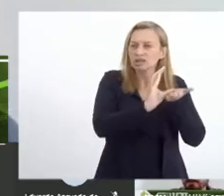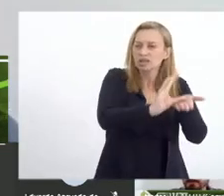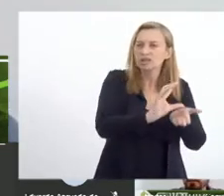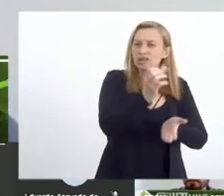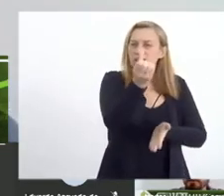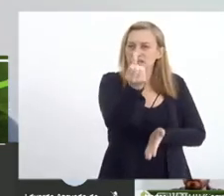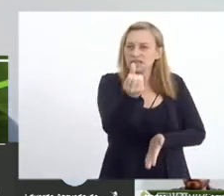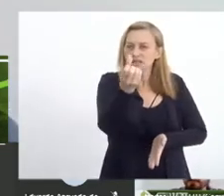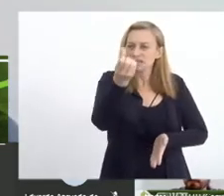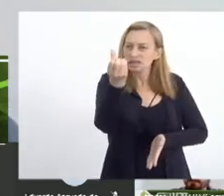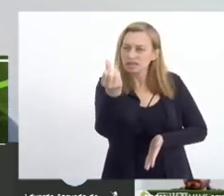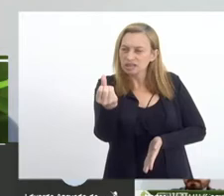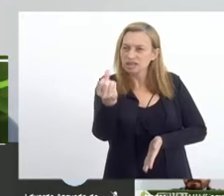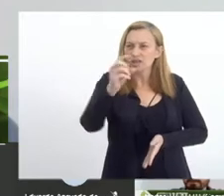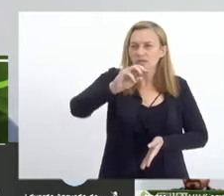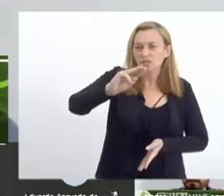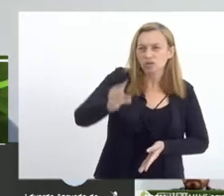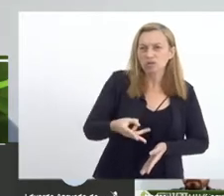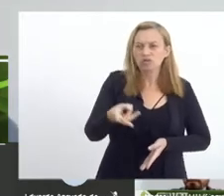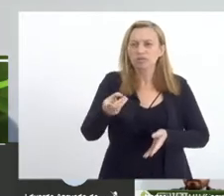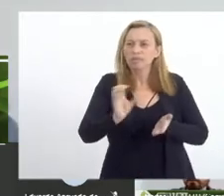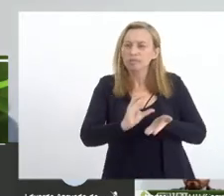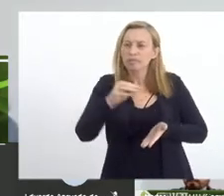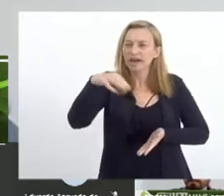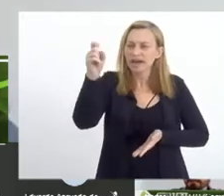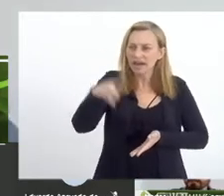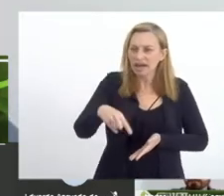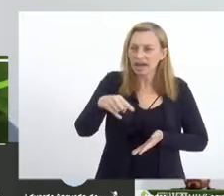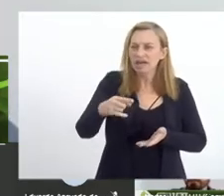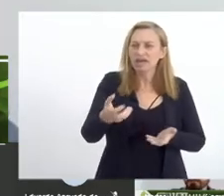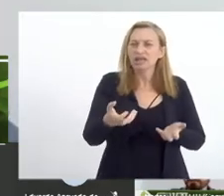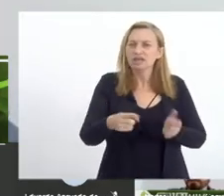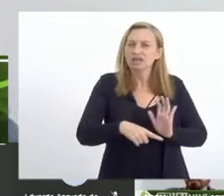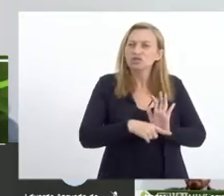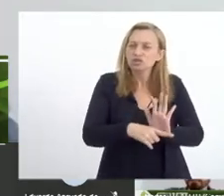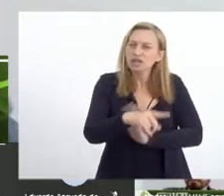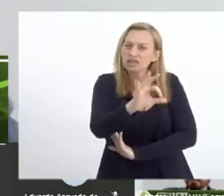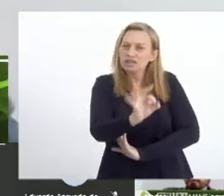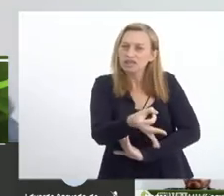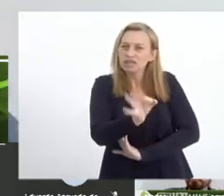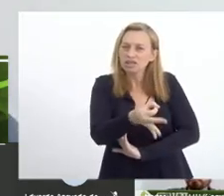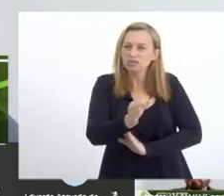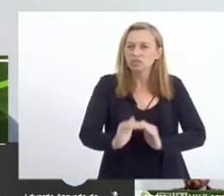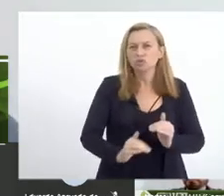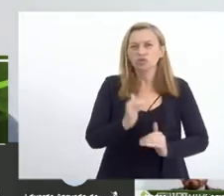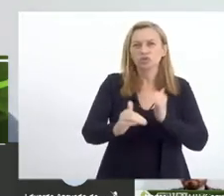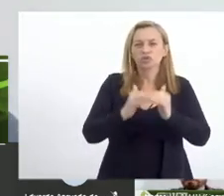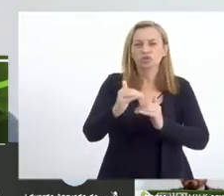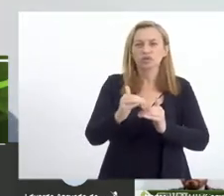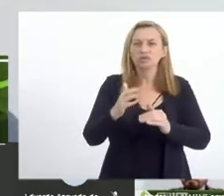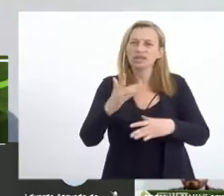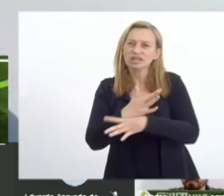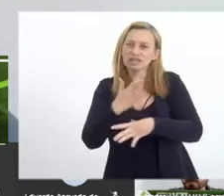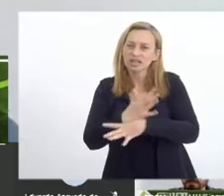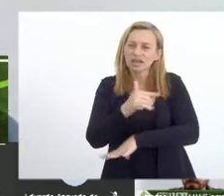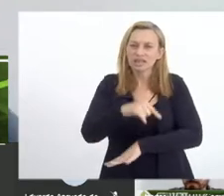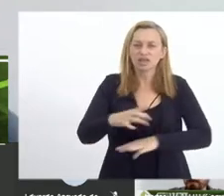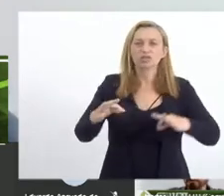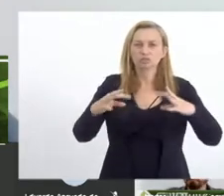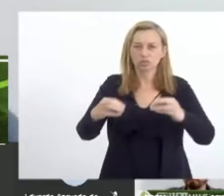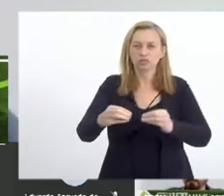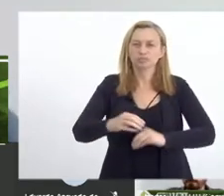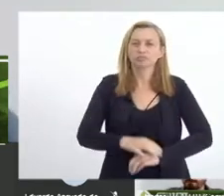milhões para Macaé, tentando fomentar justamente o desenvolvimento da cidade aqui com tudo.